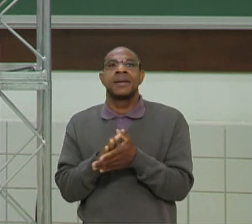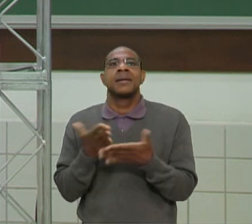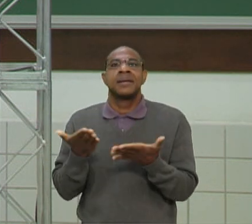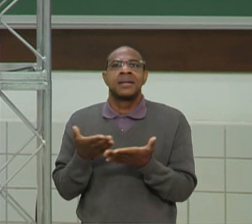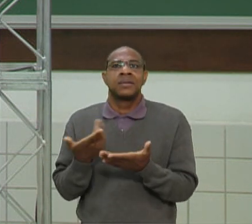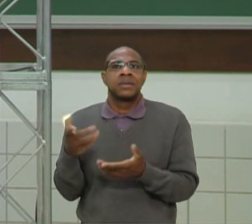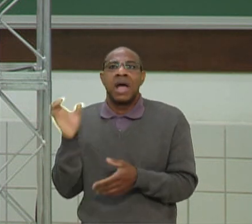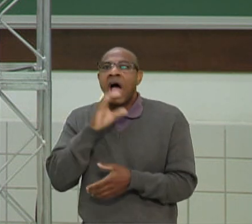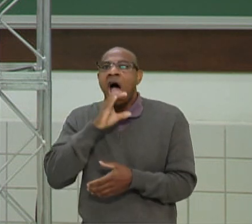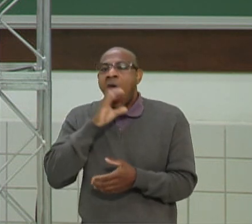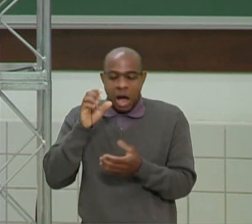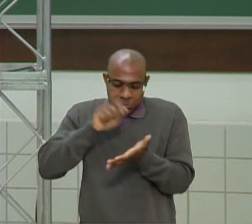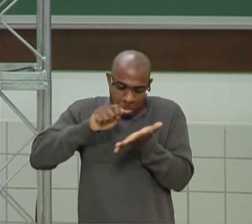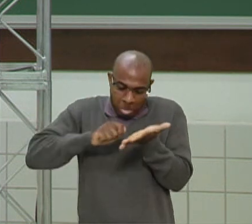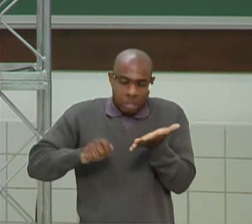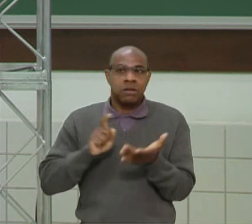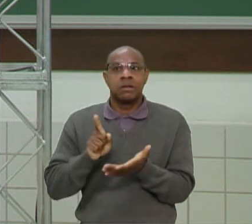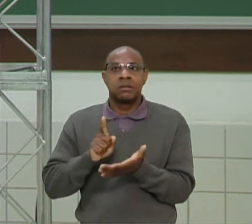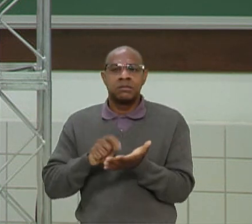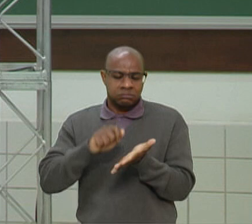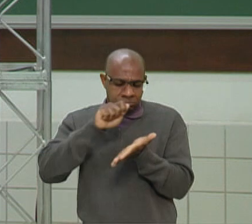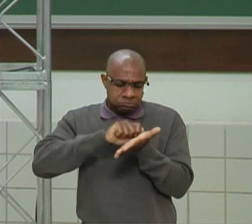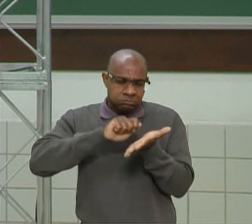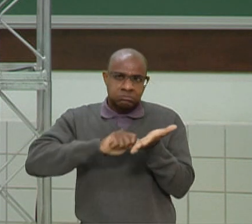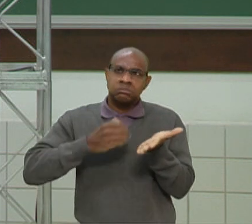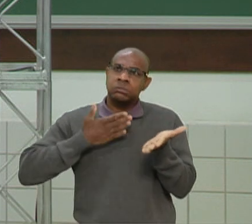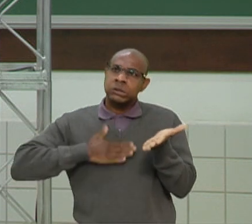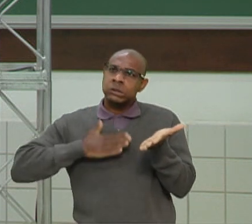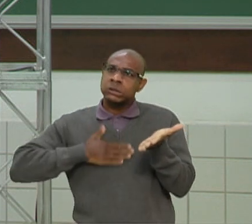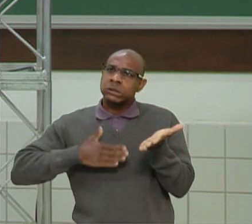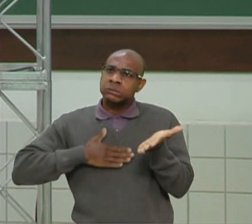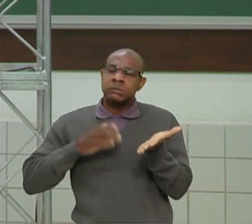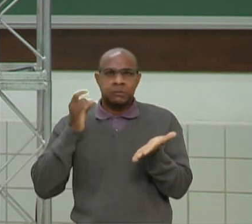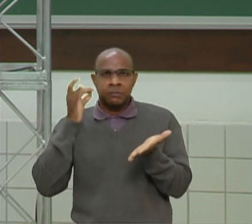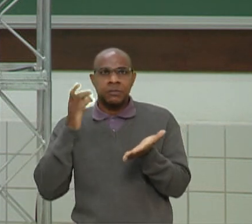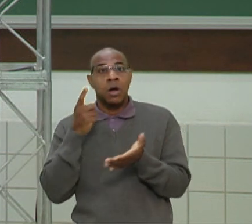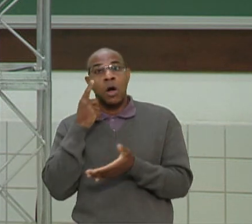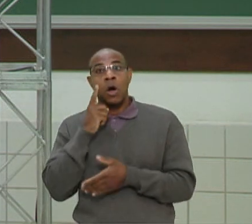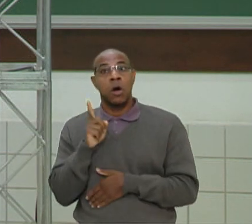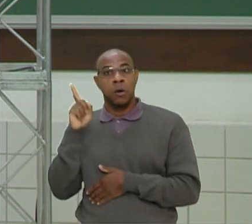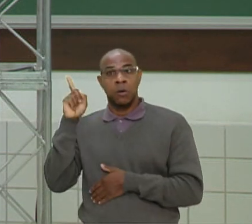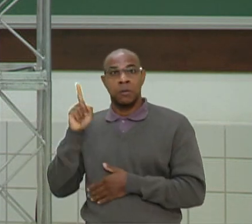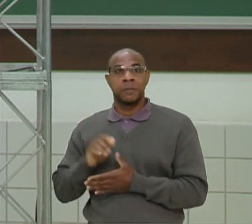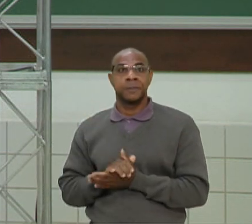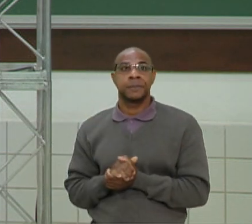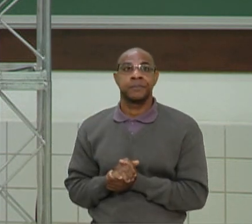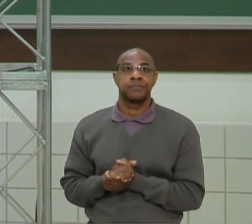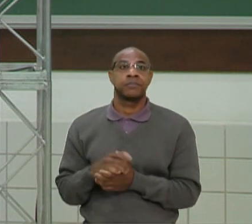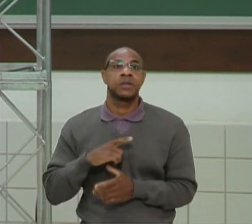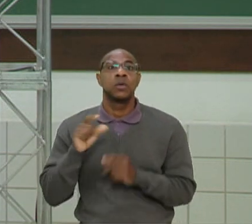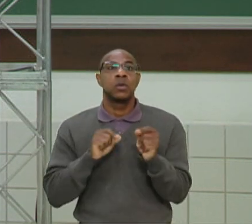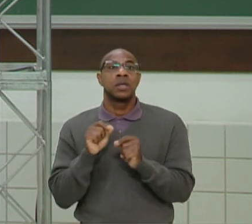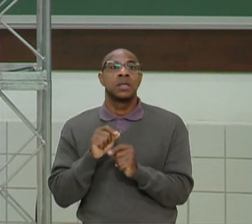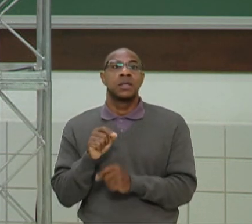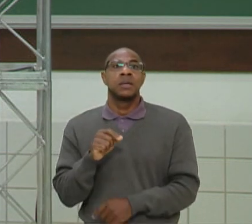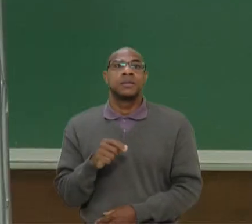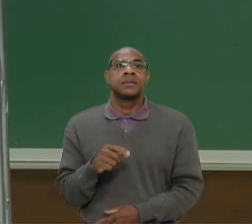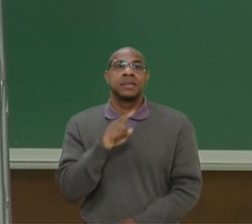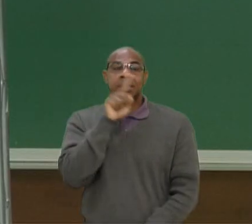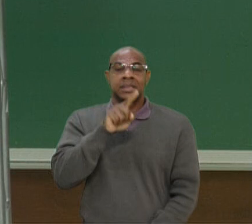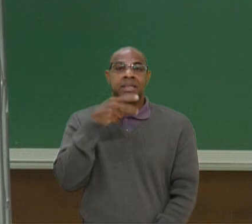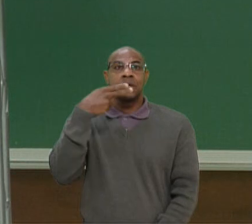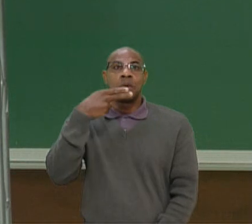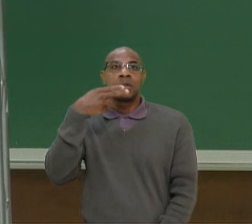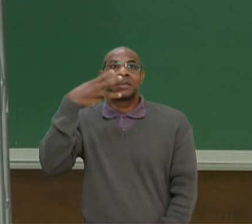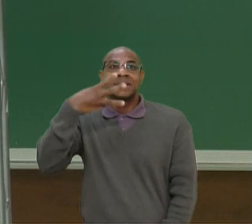não ter pressa de resolver. Escrever passo a passo vai ficar bem fácil. Então, vamos dar uma olhadinha aqui. Nós tínhamos que o número z